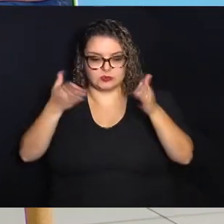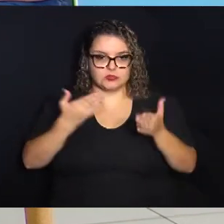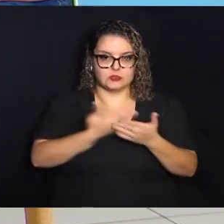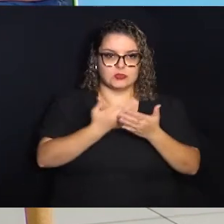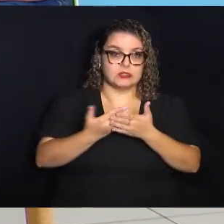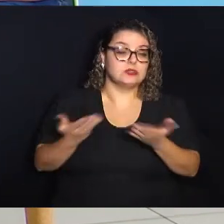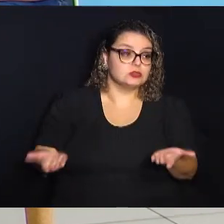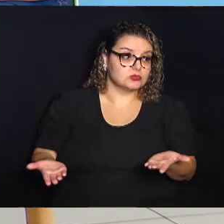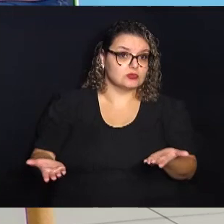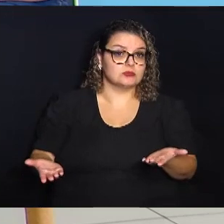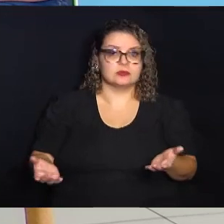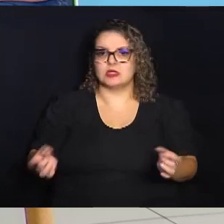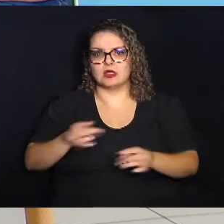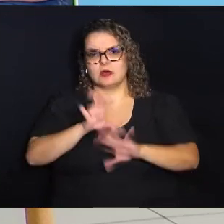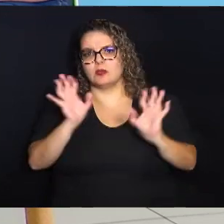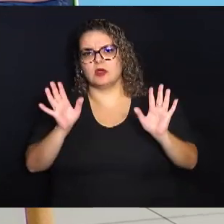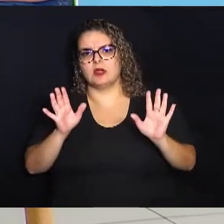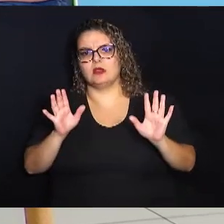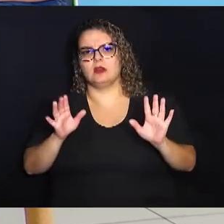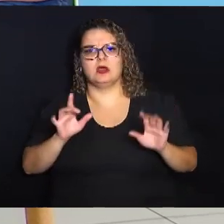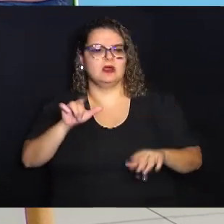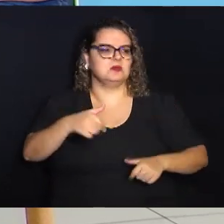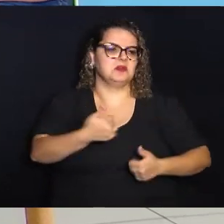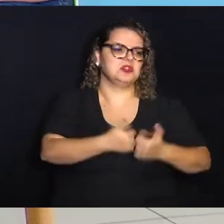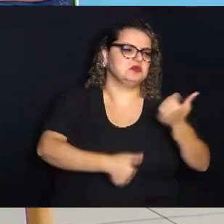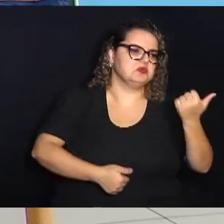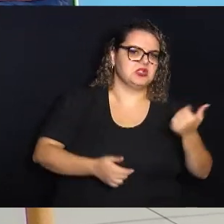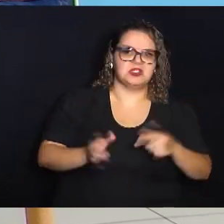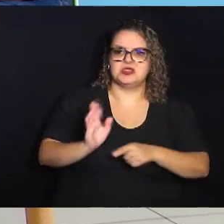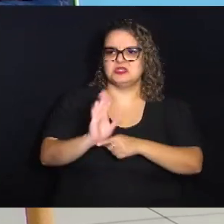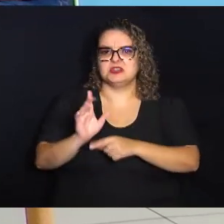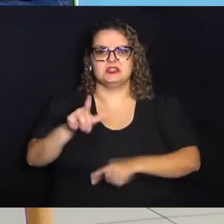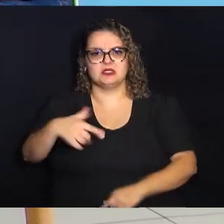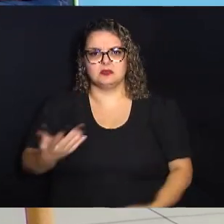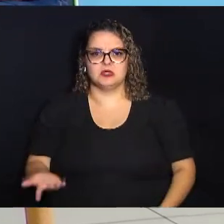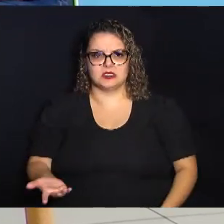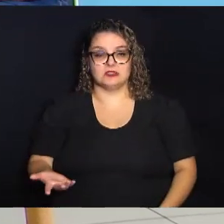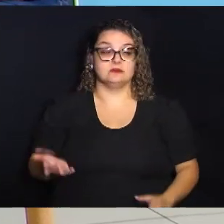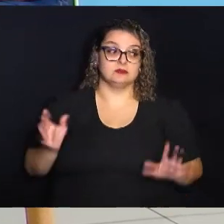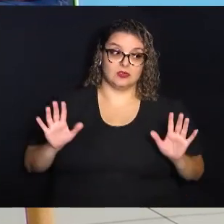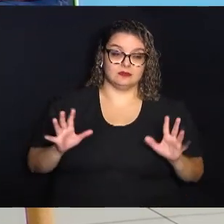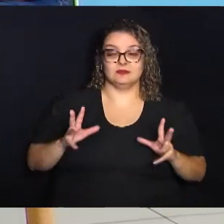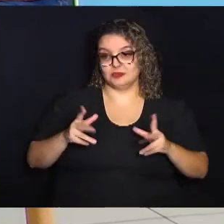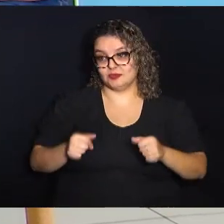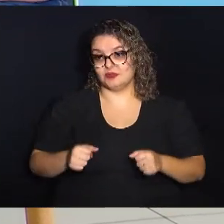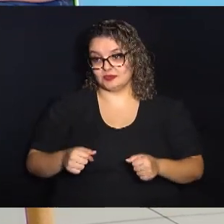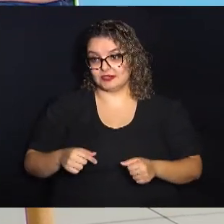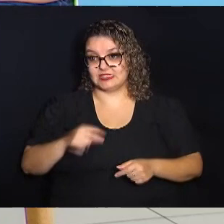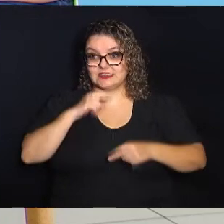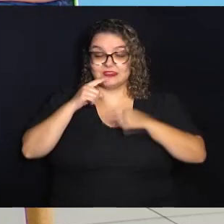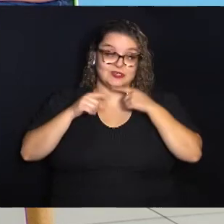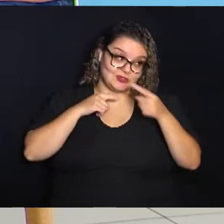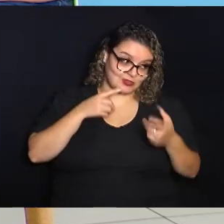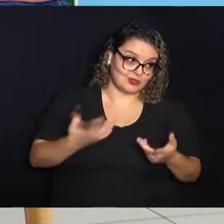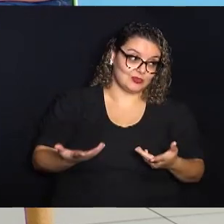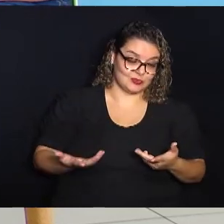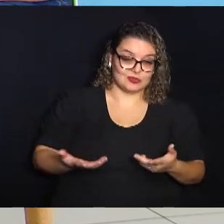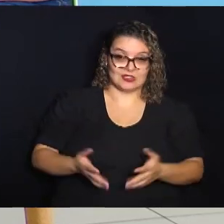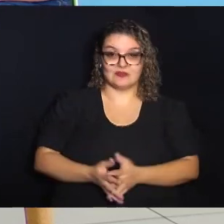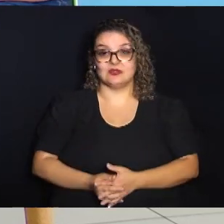no estudo e ponto final, deixa para jogar bola, para ir ao cinema depois. Bom, tudo isso a gente vai tirar, não é? Todas essas